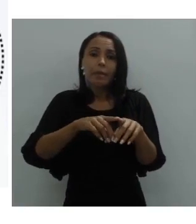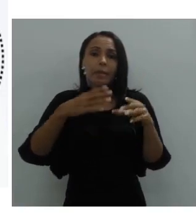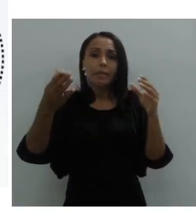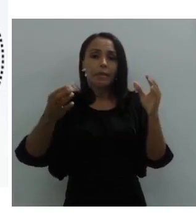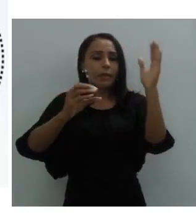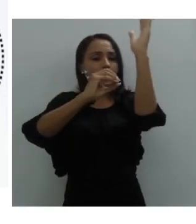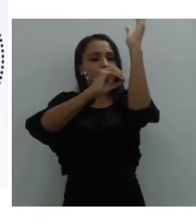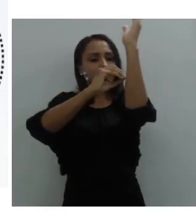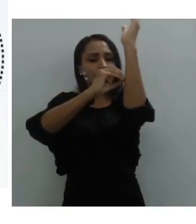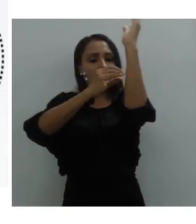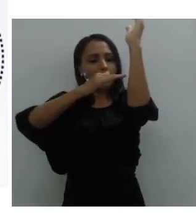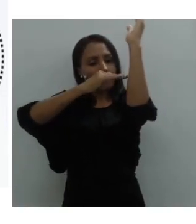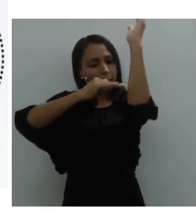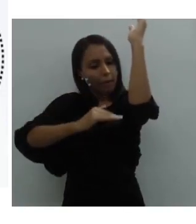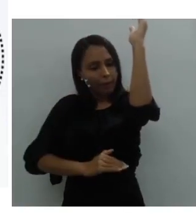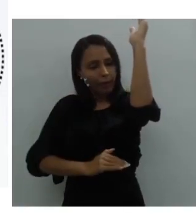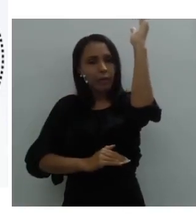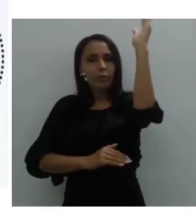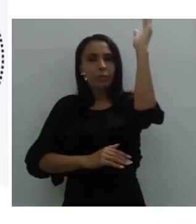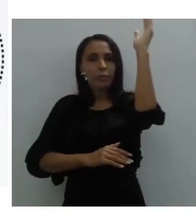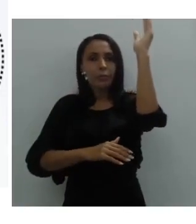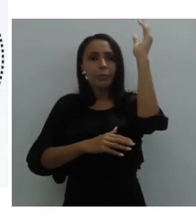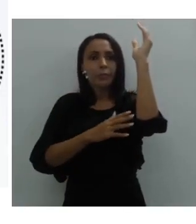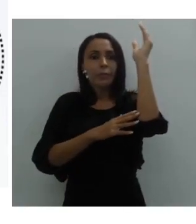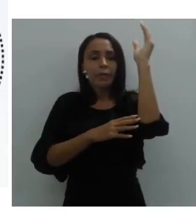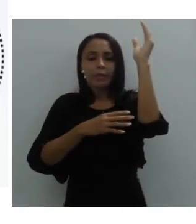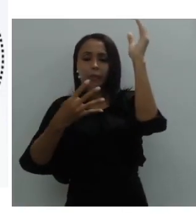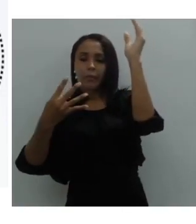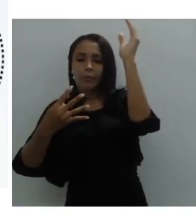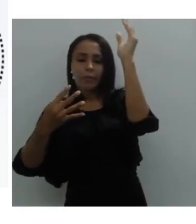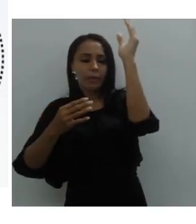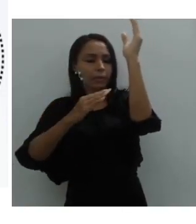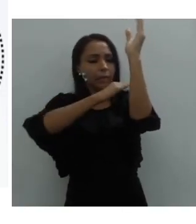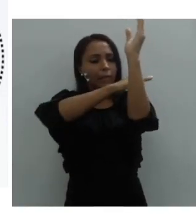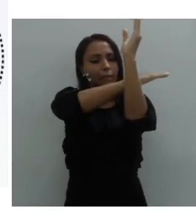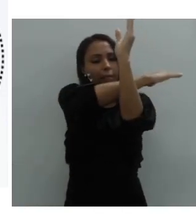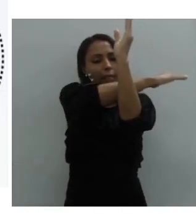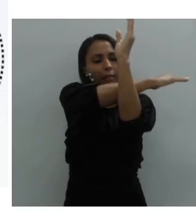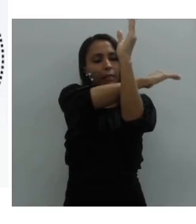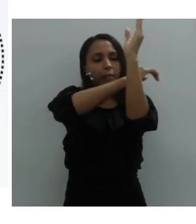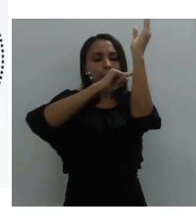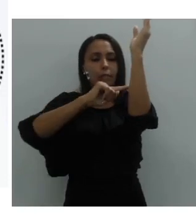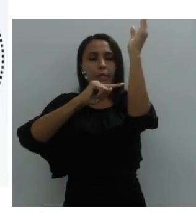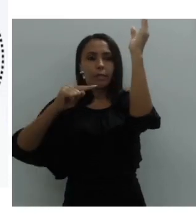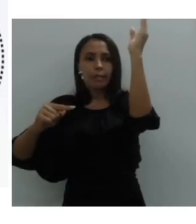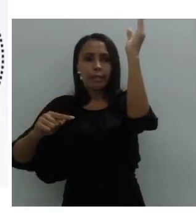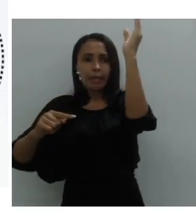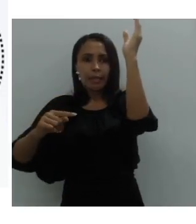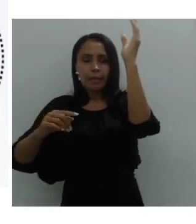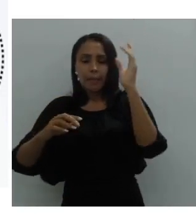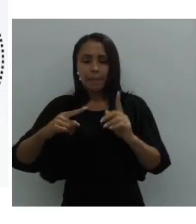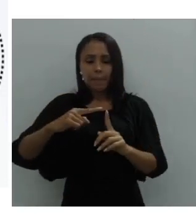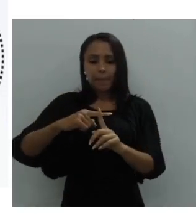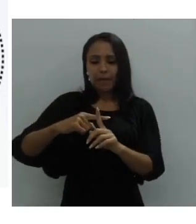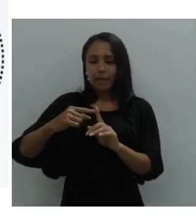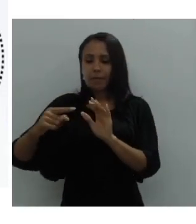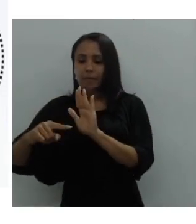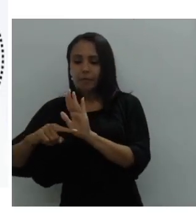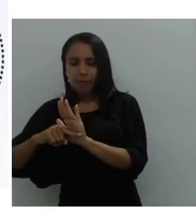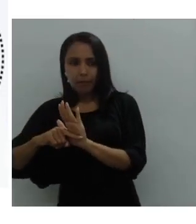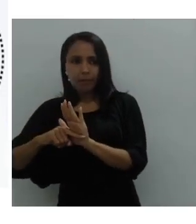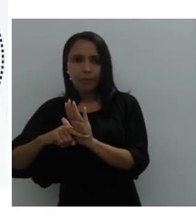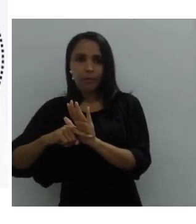baixo. E para finalizar o quarto quadrante, você tem entre parênteses o sinal de mais e o sinal de menos, ou